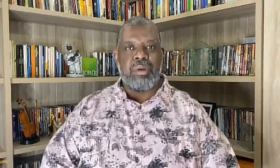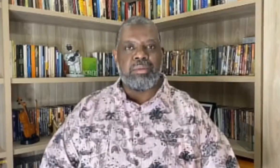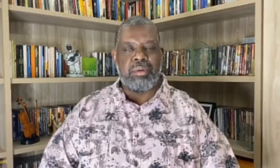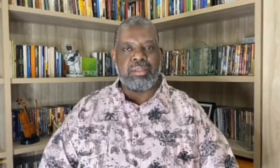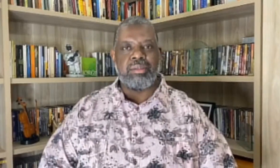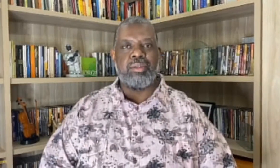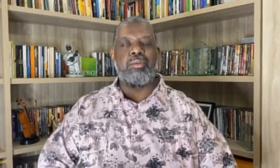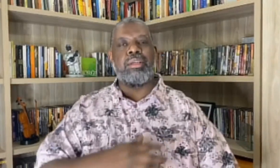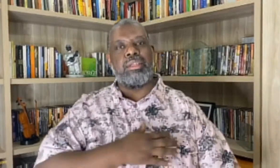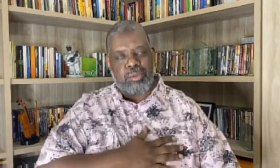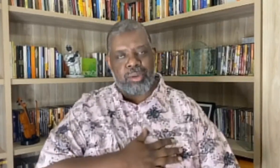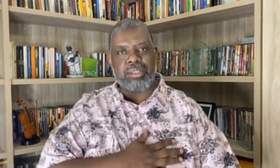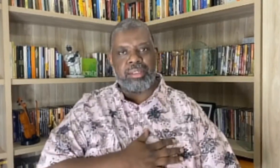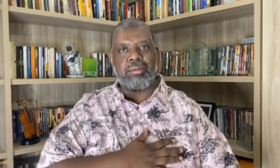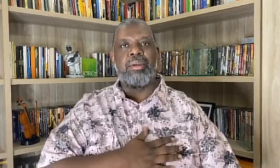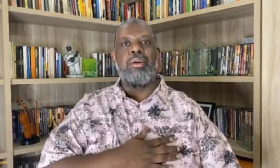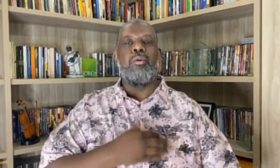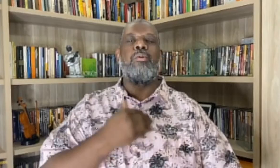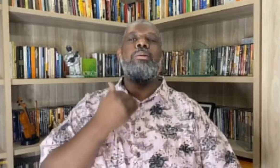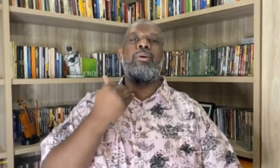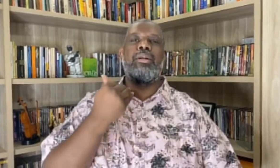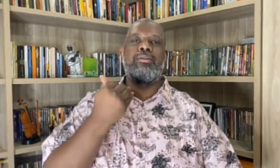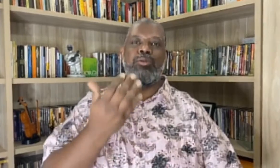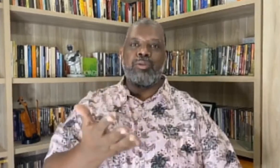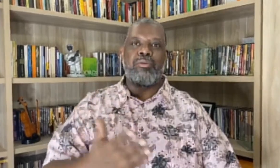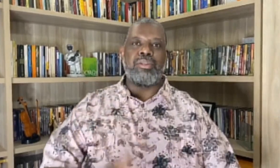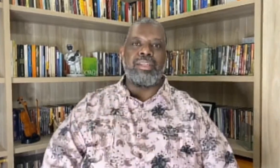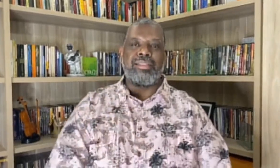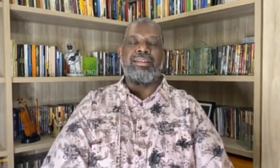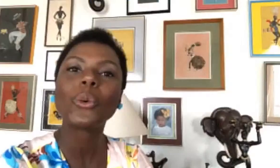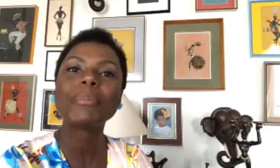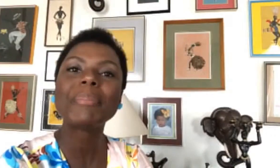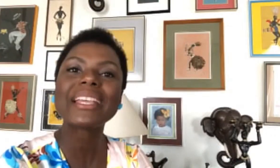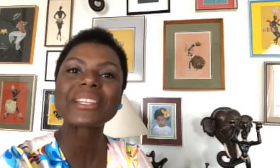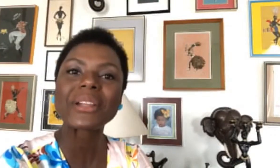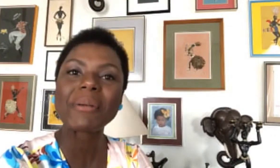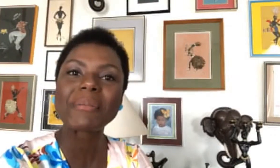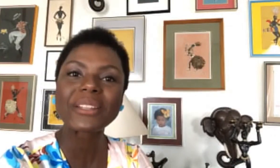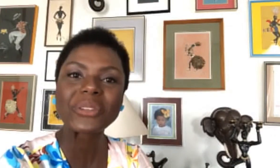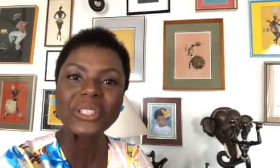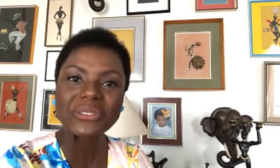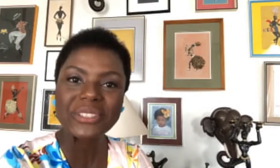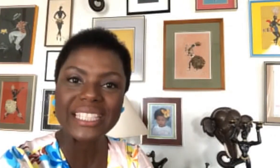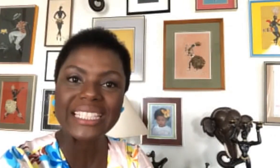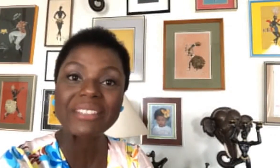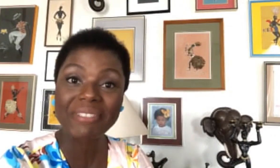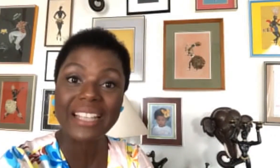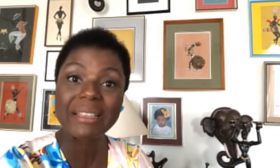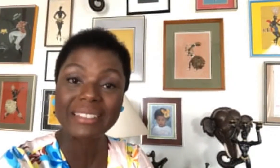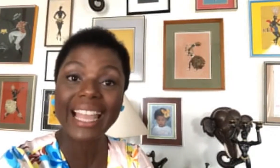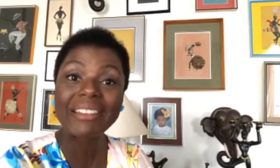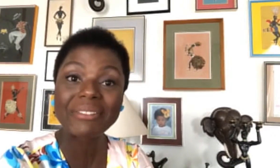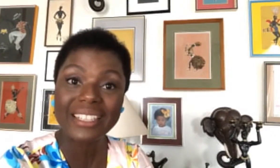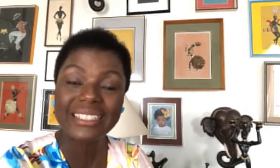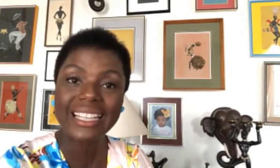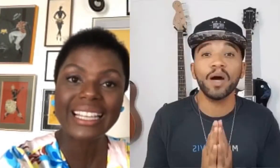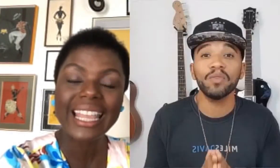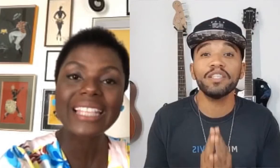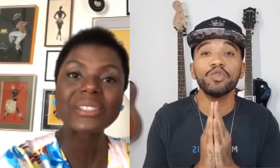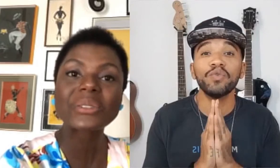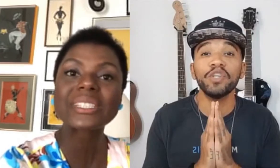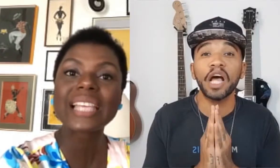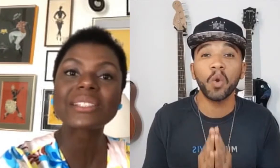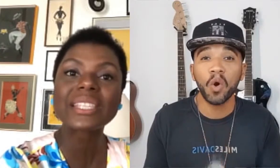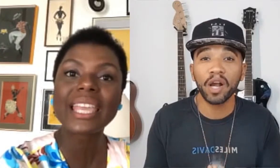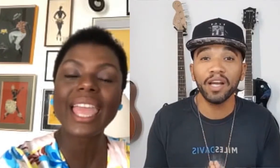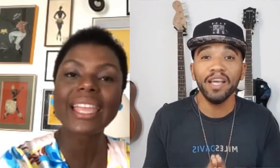Um beijo enorme para todos vocês que fazem da revista